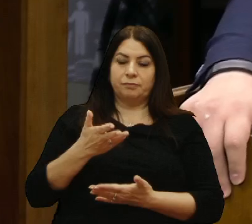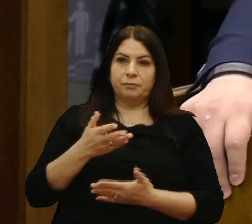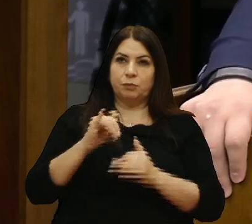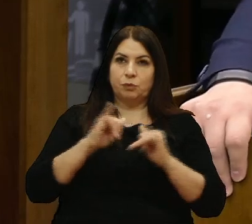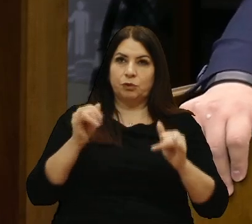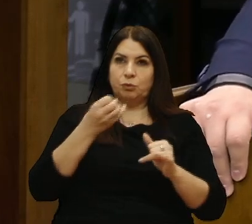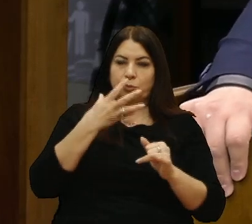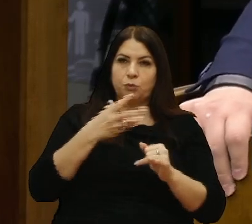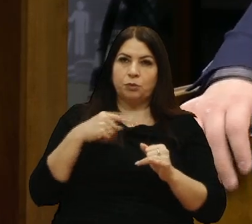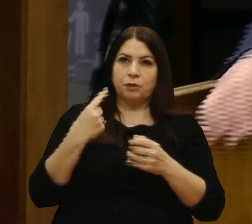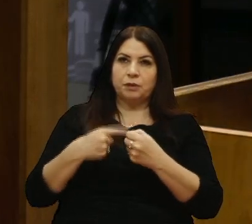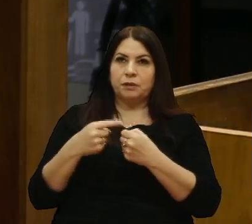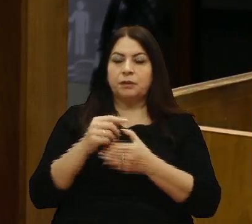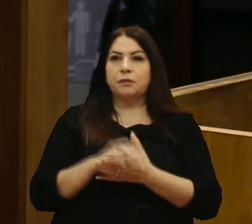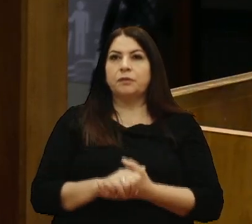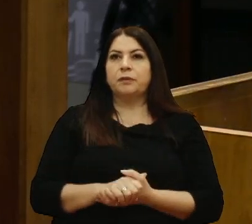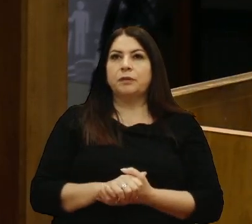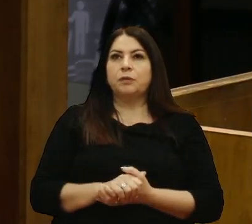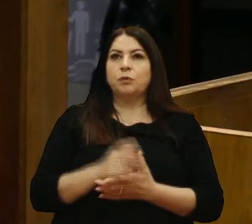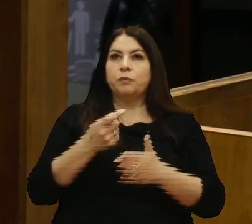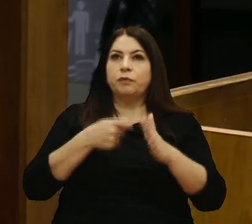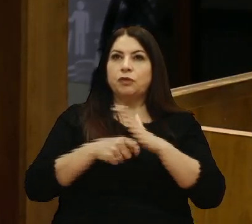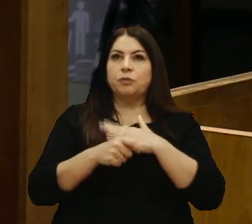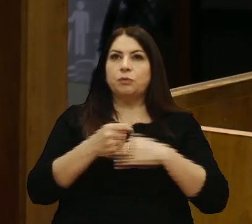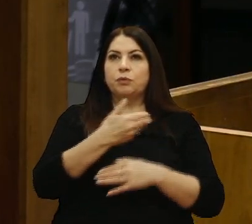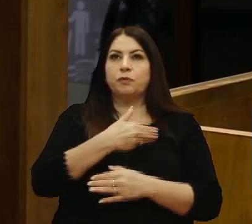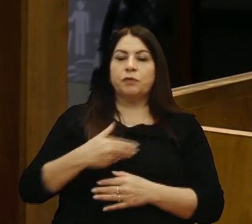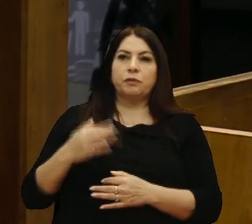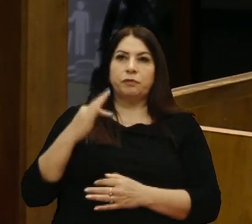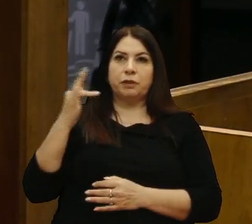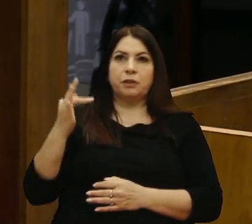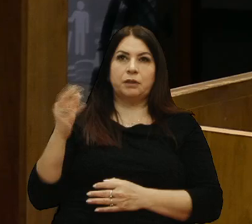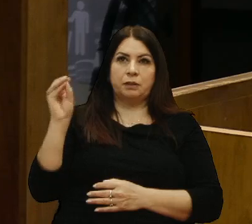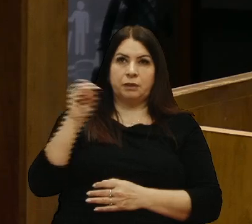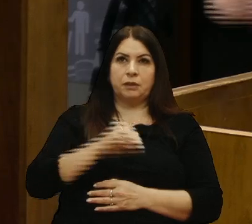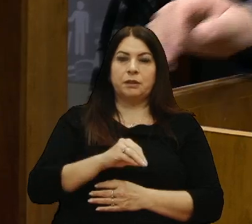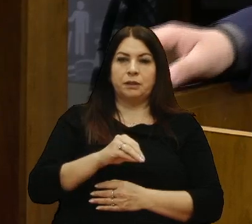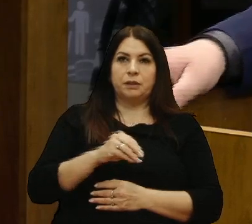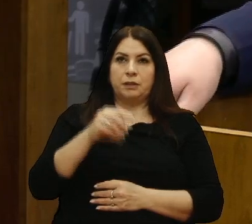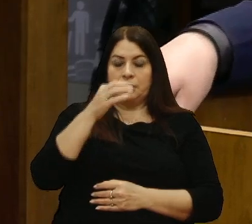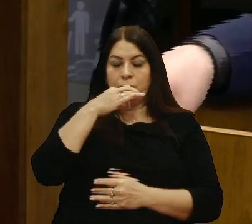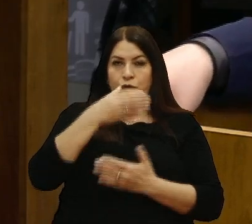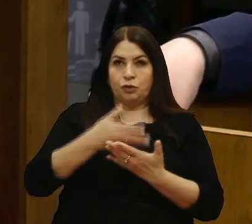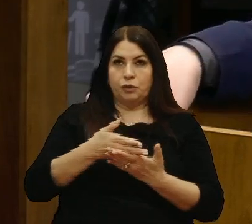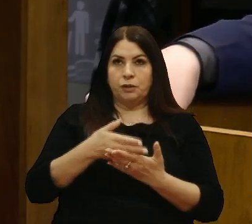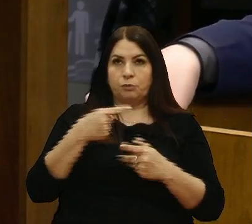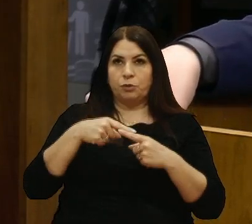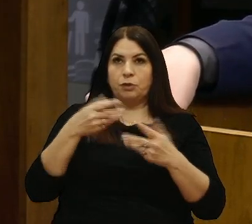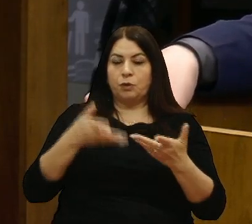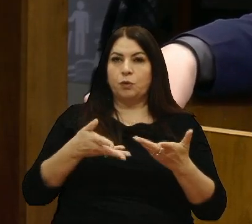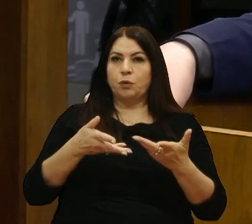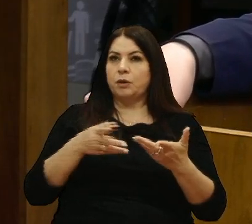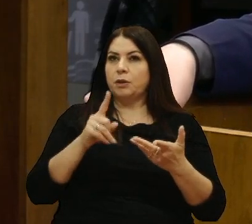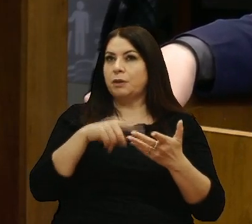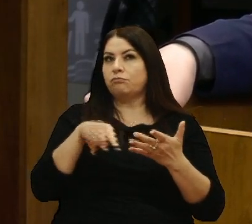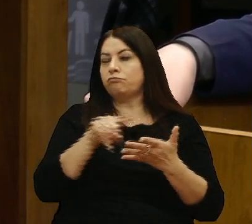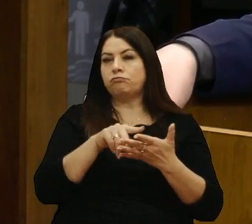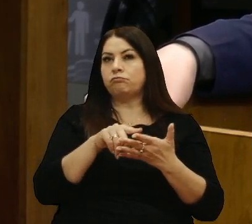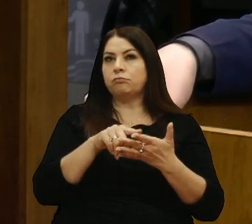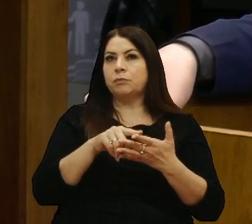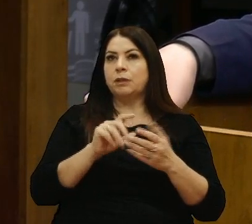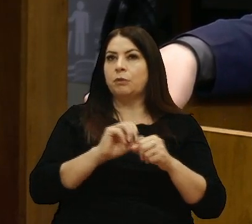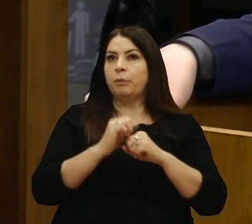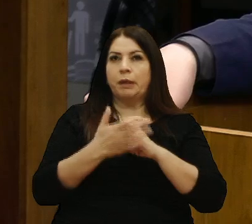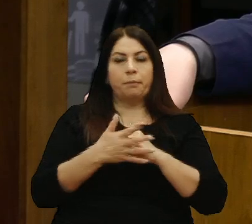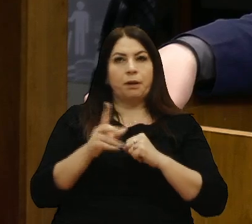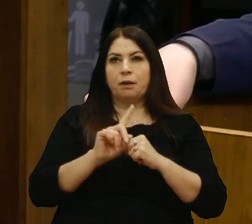notícia boa da nossa cidade, que é um investimento do governo federal, que trouxe aqui a Caxias do Sul, até porque agora nós não estamos em um cenário de pandemia,